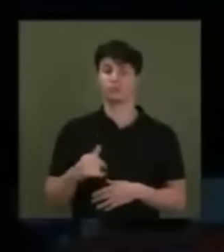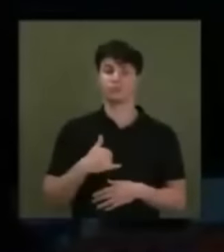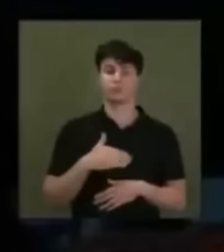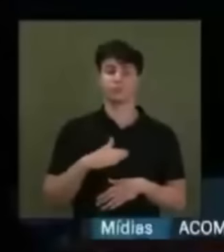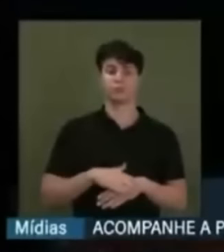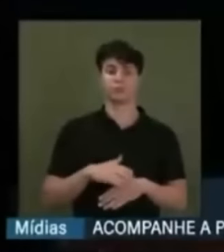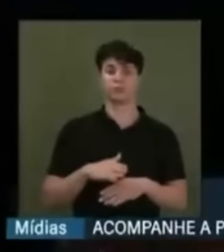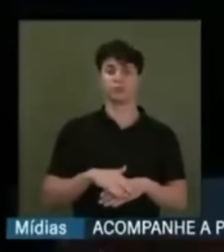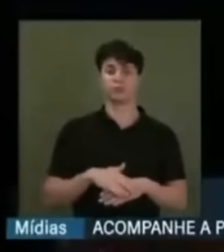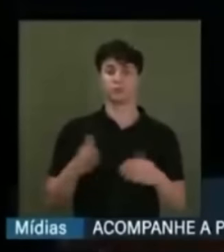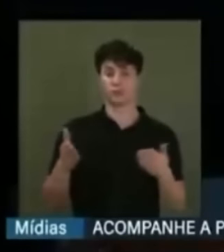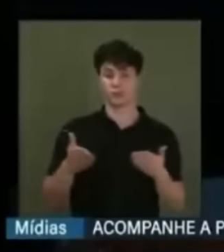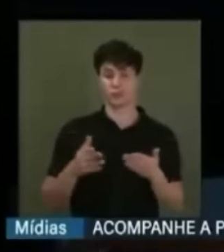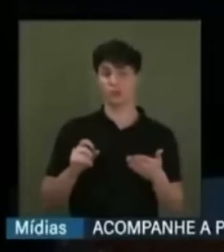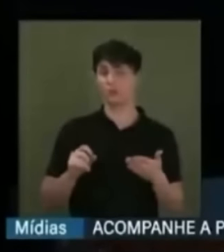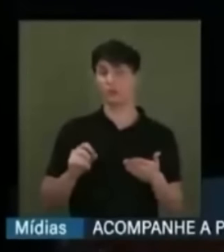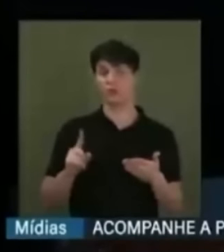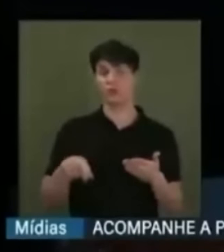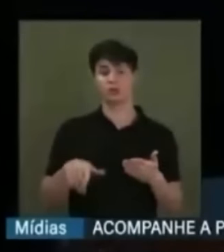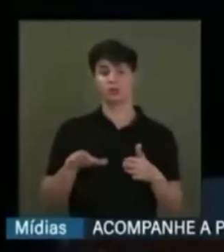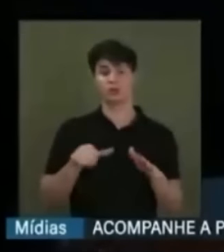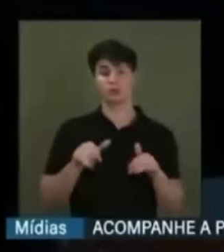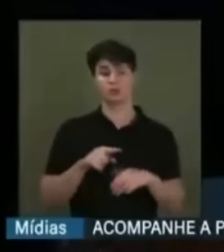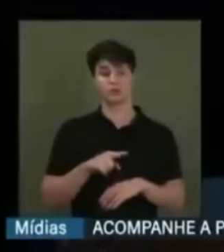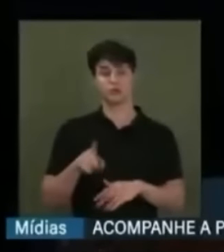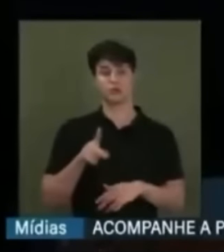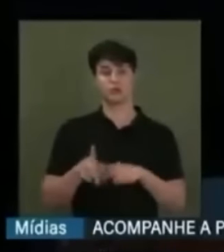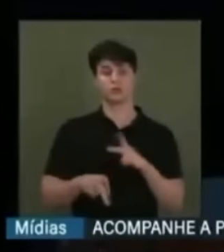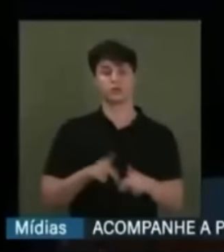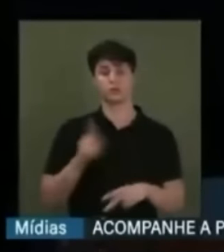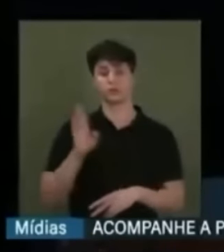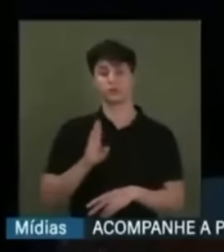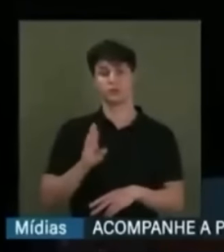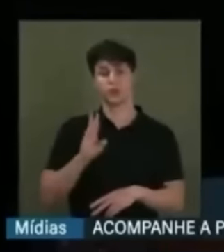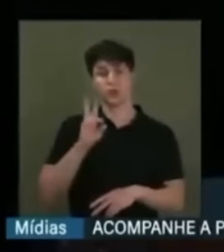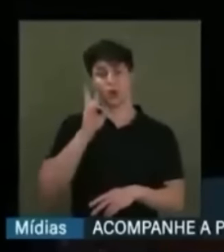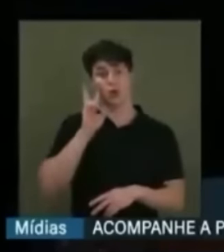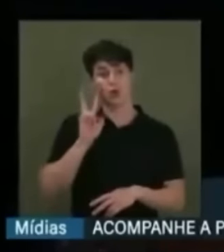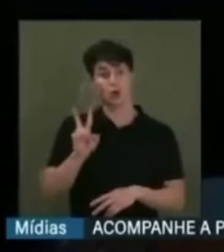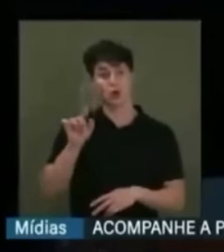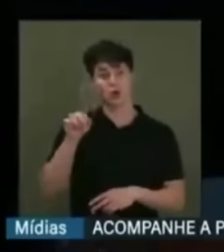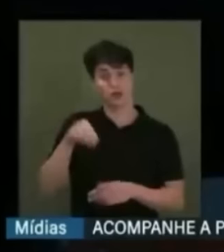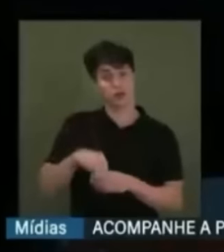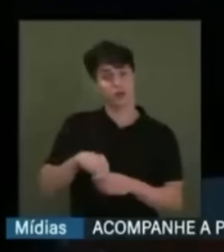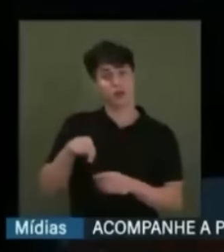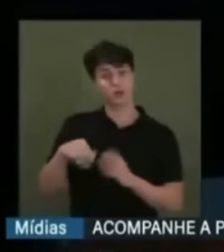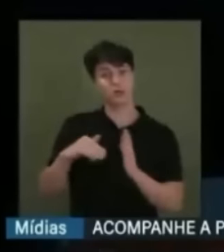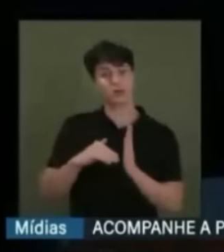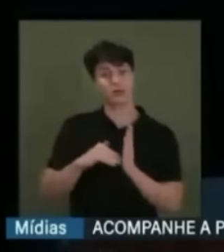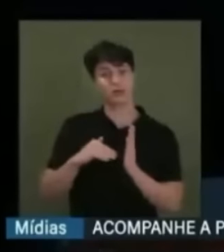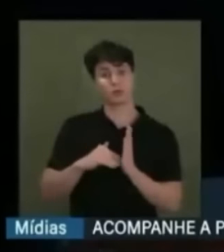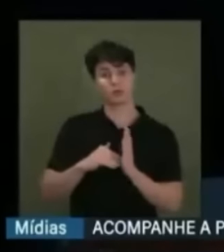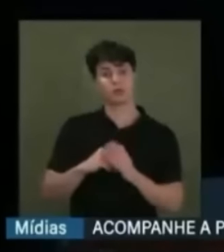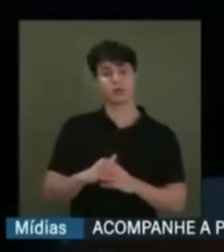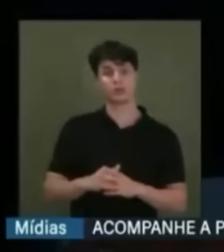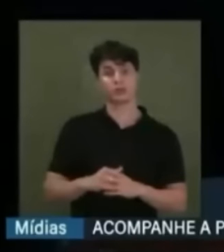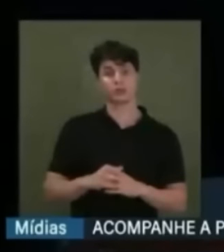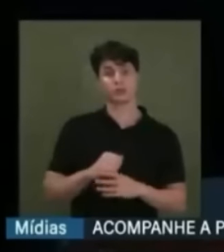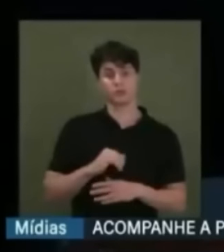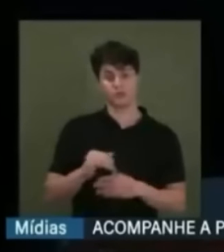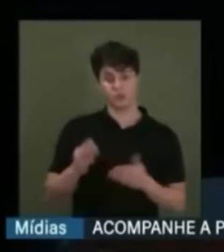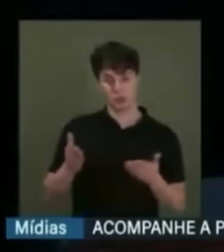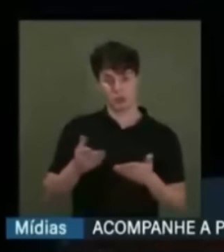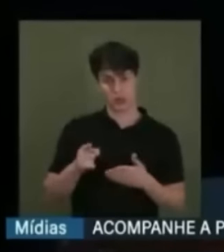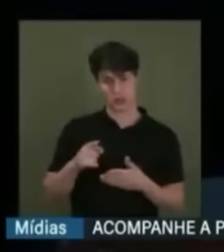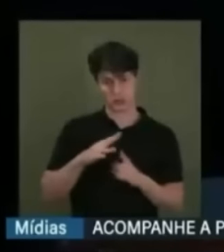hoje, é chamando o povo brasileiro a olhe para os senadores. Se nós estamos assim hoje,